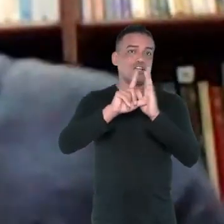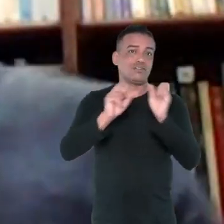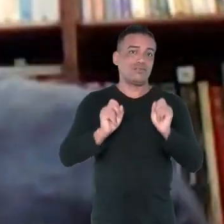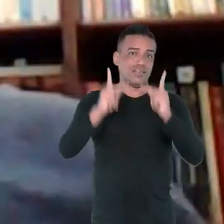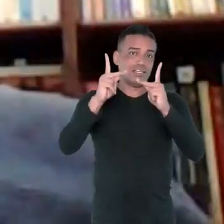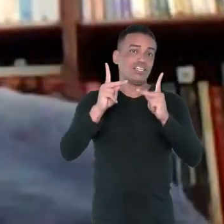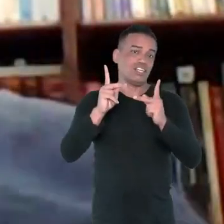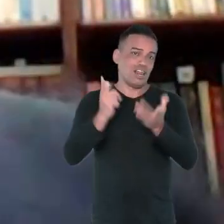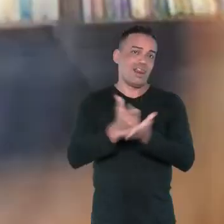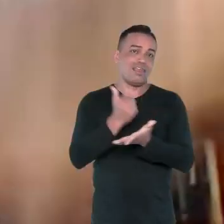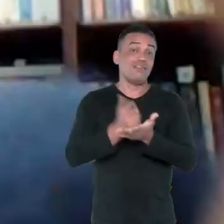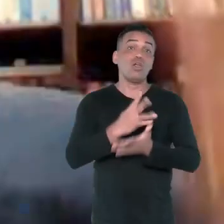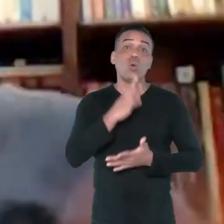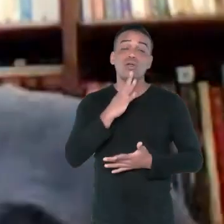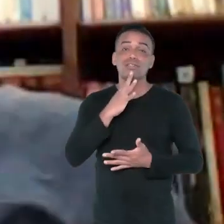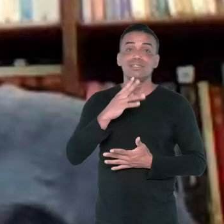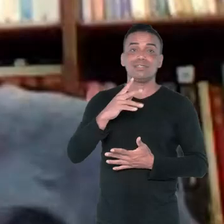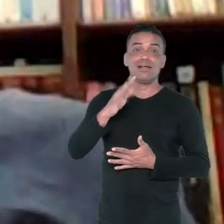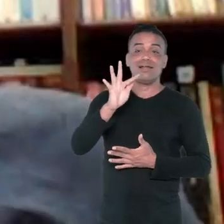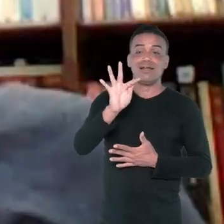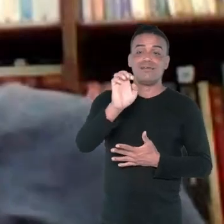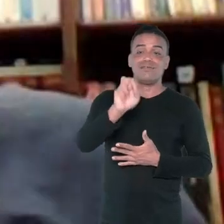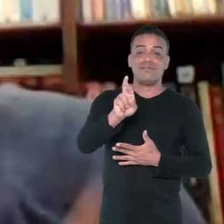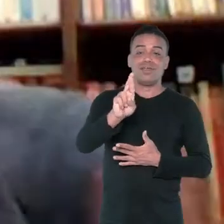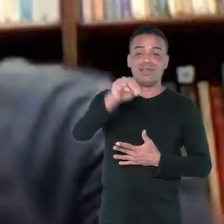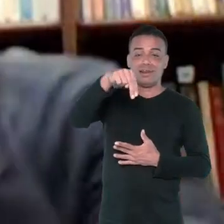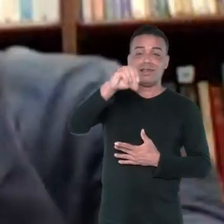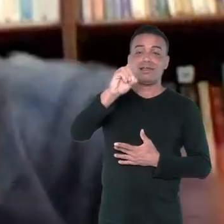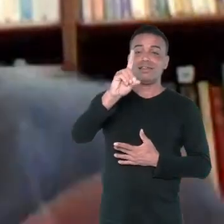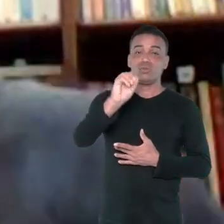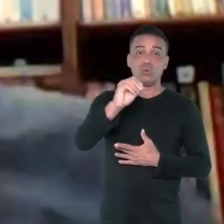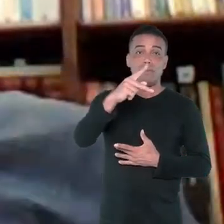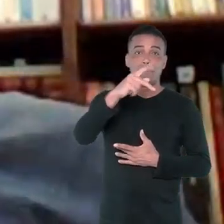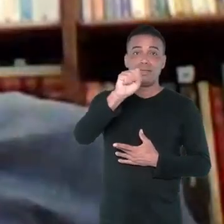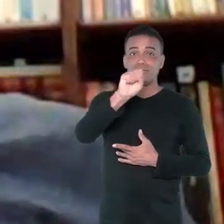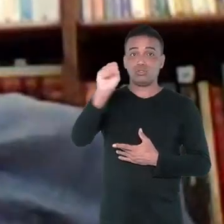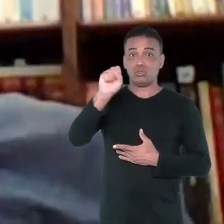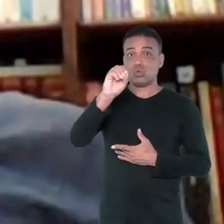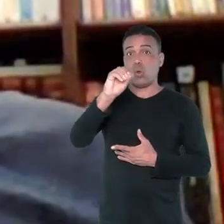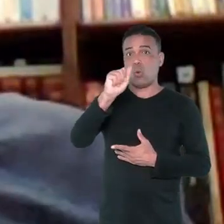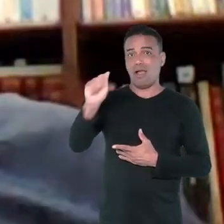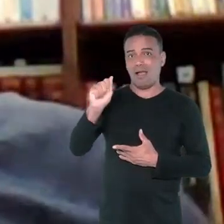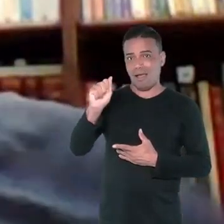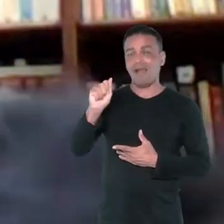Pessoa. Dali, eu peguei um mote para